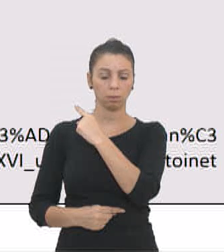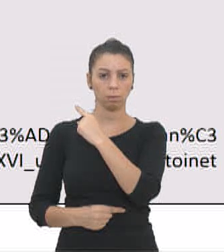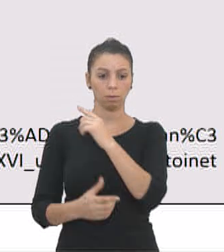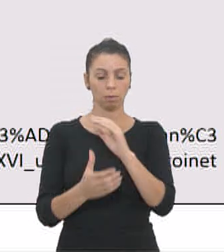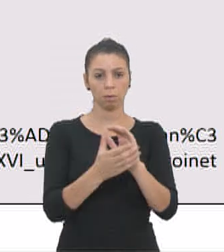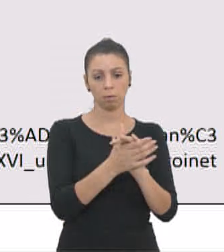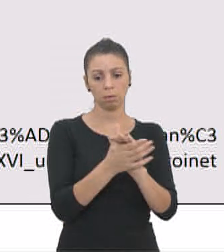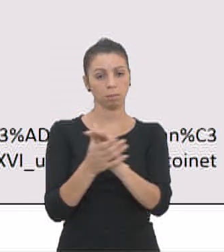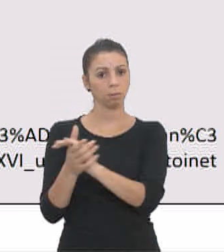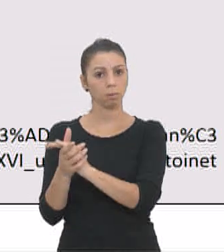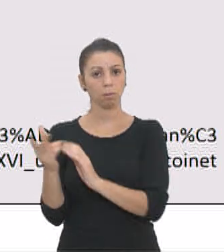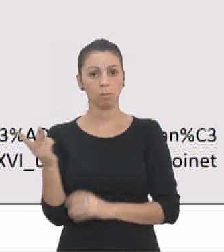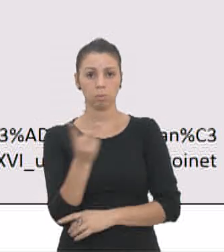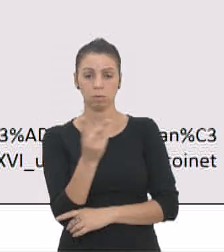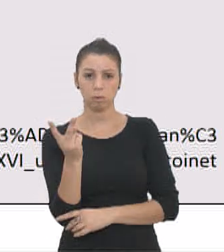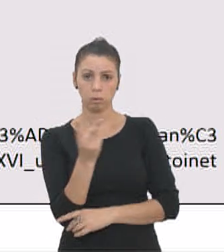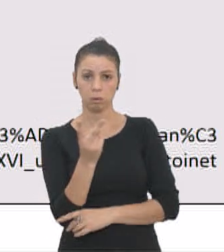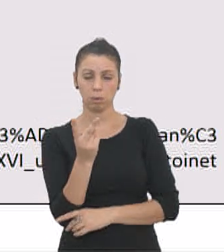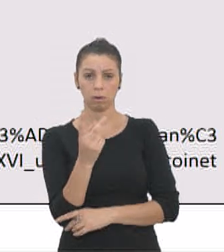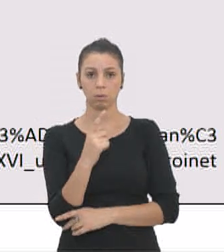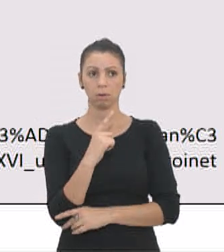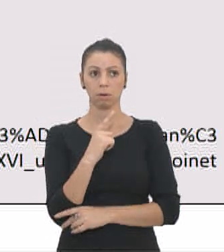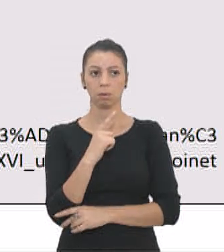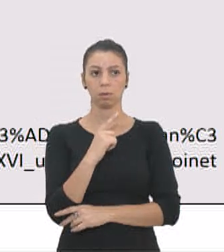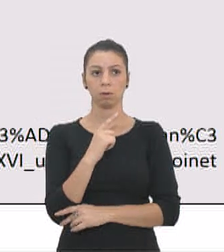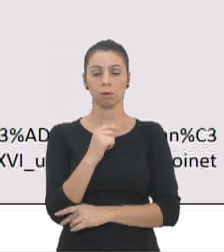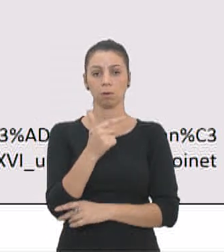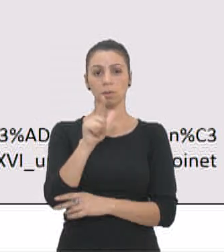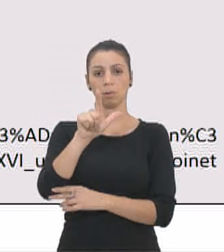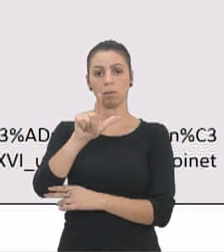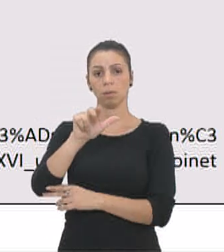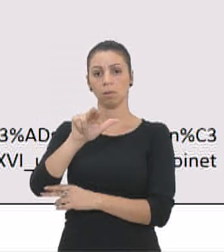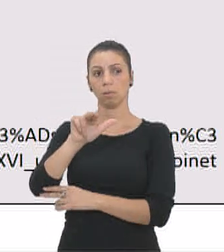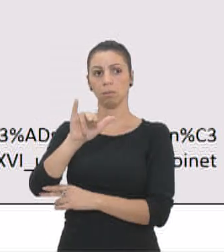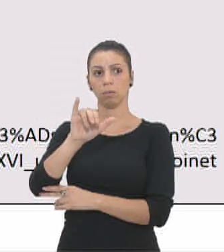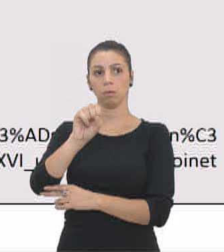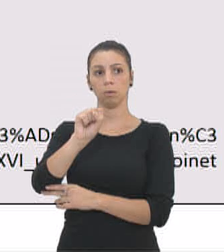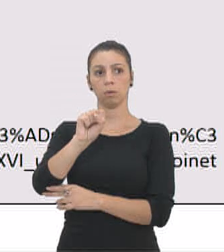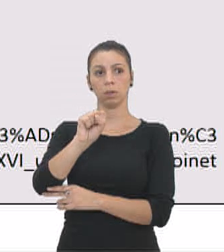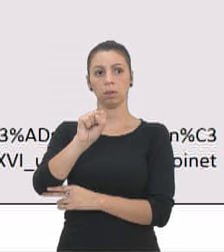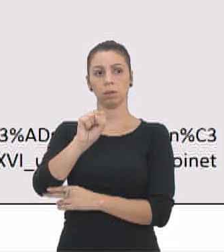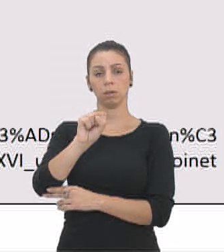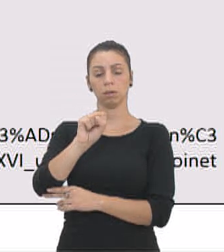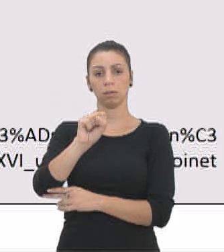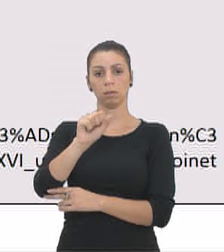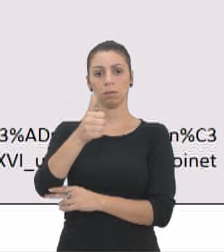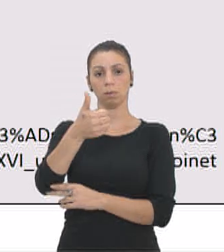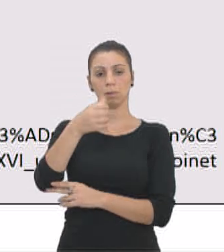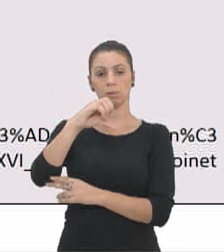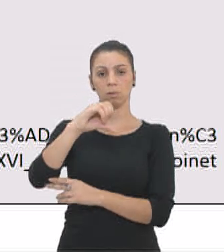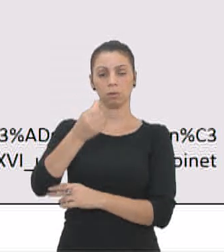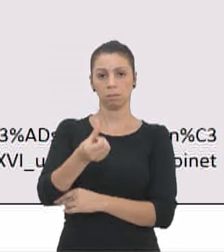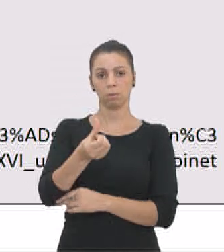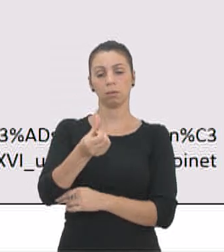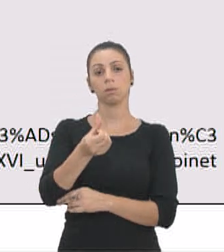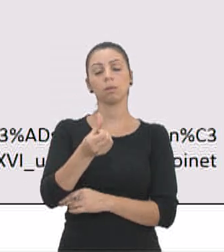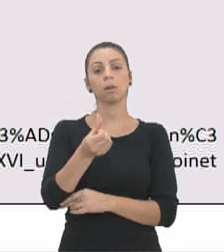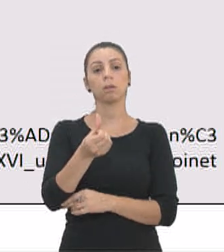casal. Então eu tenho aqui o Luís XVI e tenho a rainha Maria Antonieta,